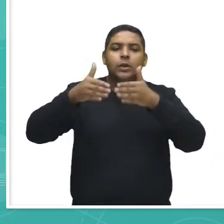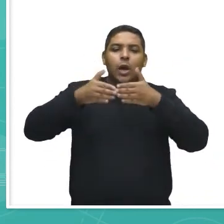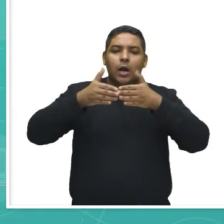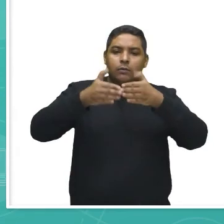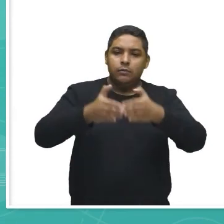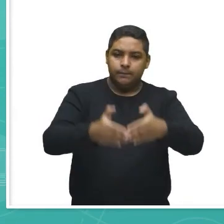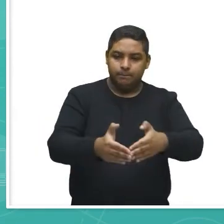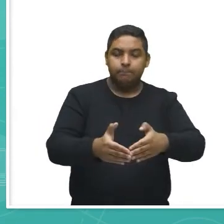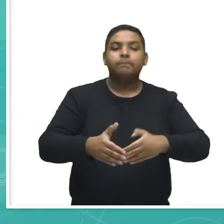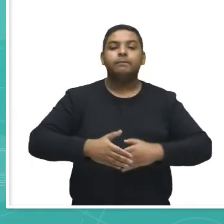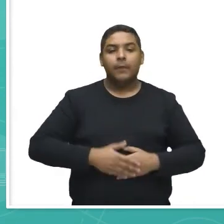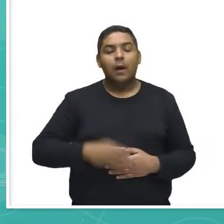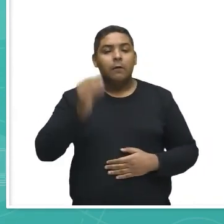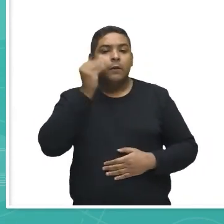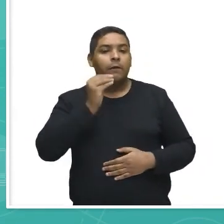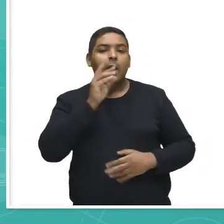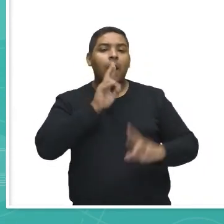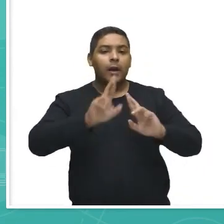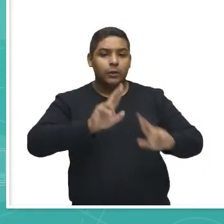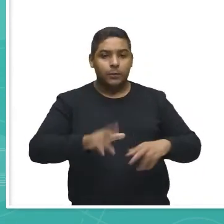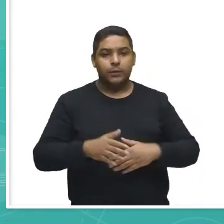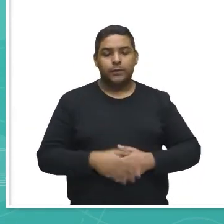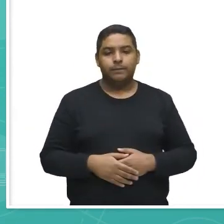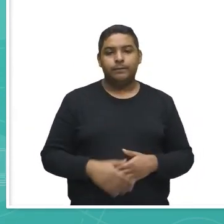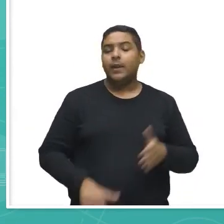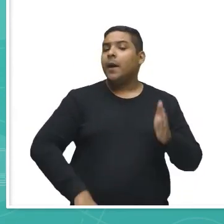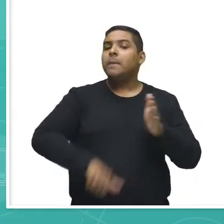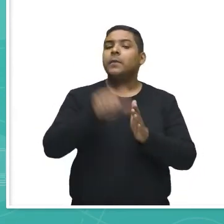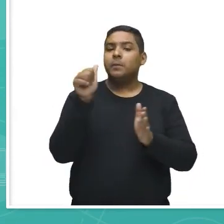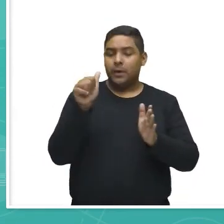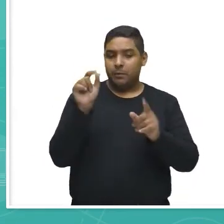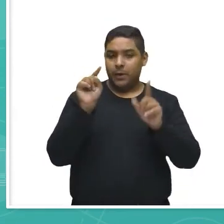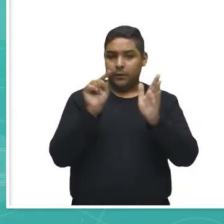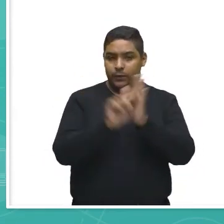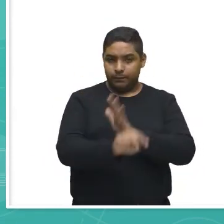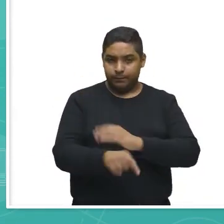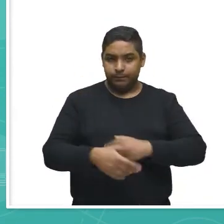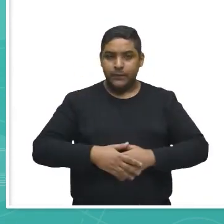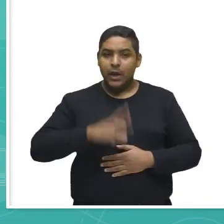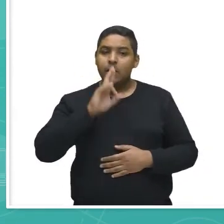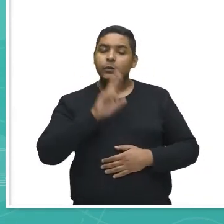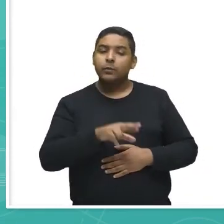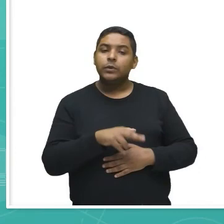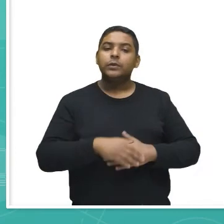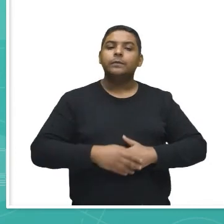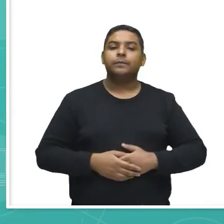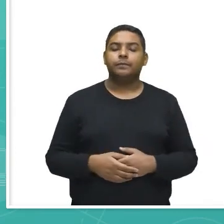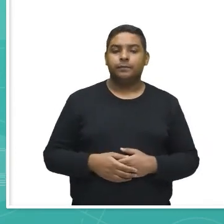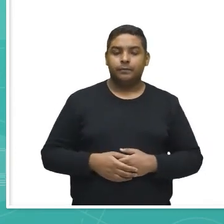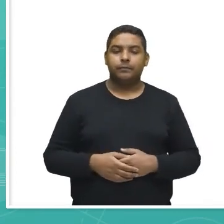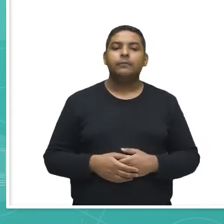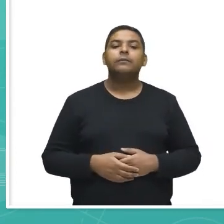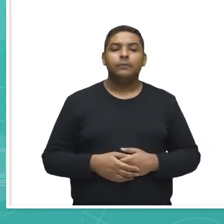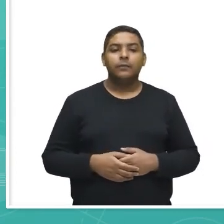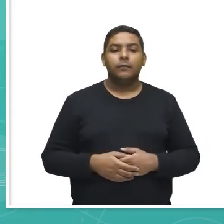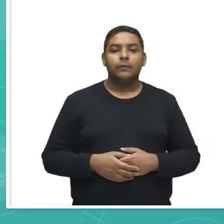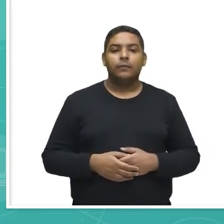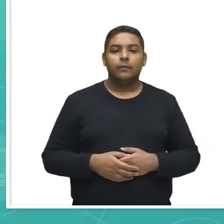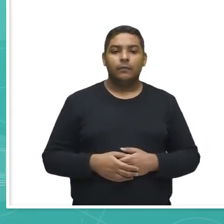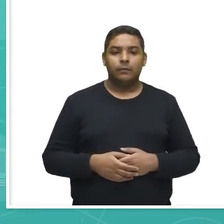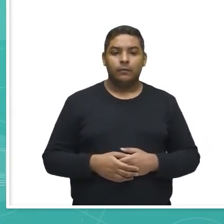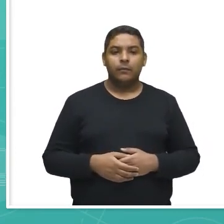verificar aí as respostas, né? Da primeira questão, a gente observa que essa parte aí das grandes navegações, né, foi